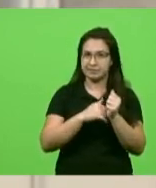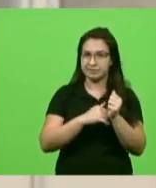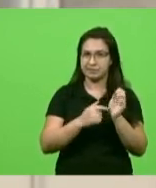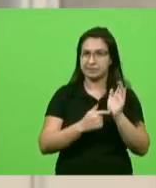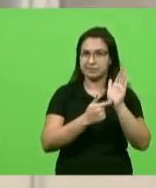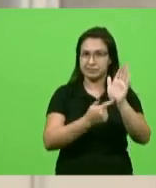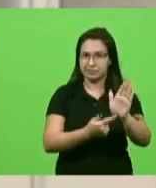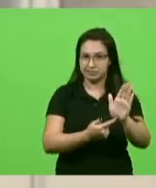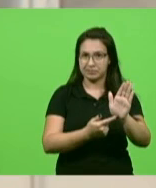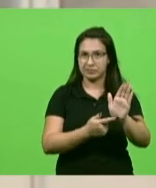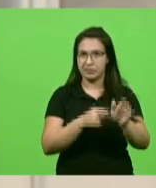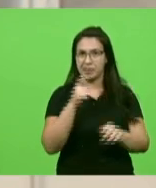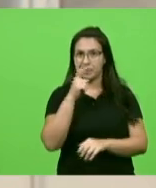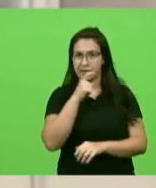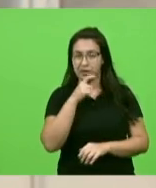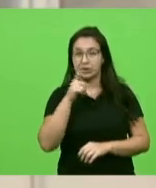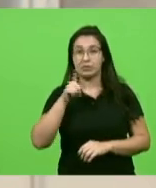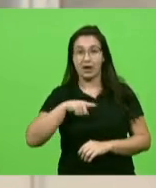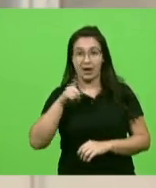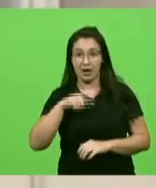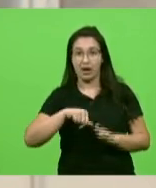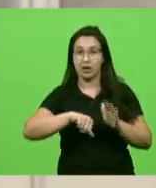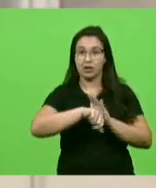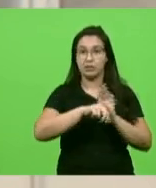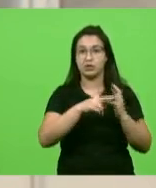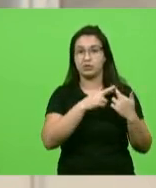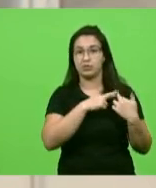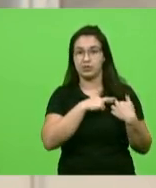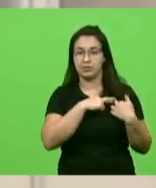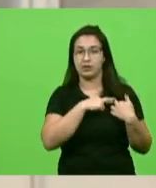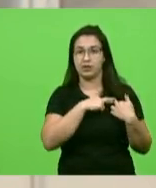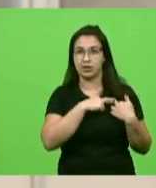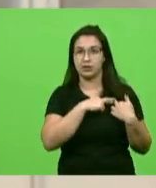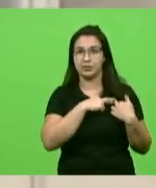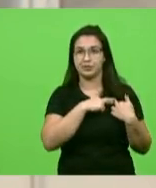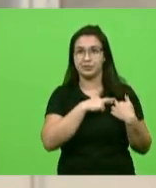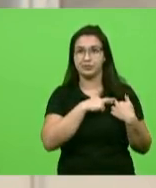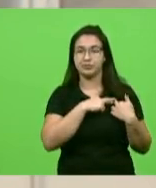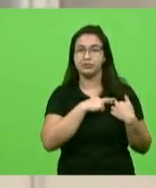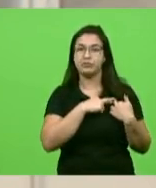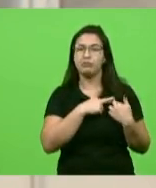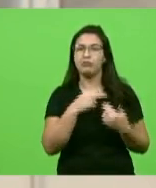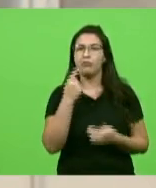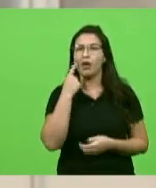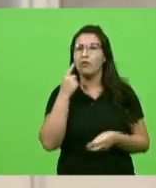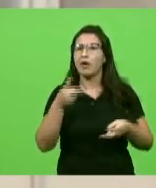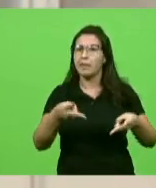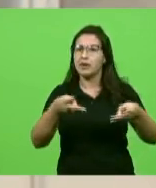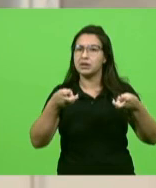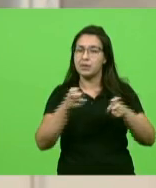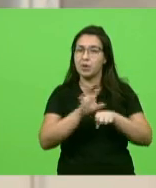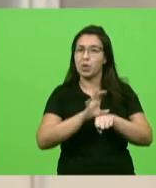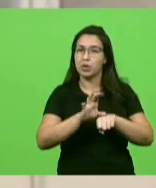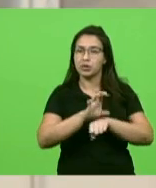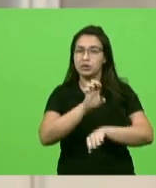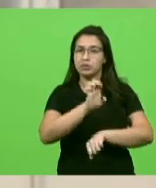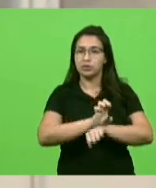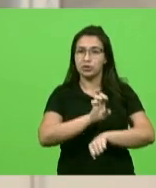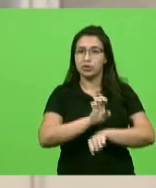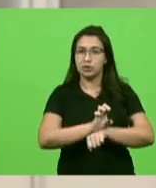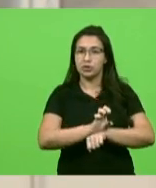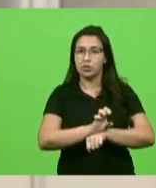falsas constitui crime de responsabilidade e E como você vê a constituição estadual